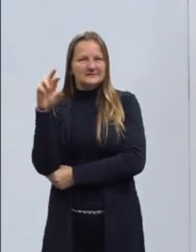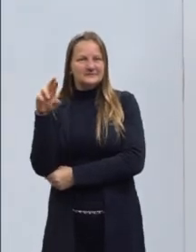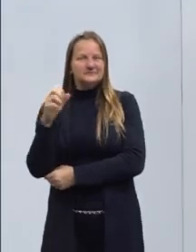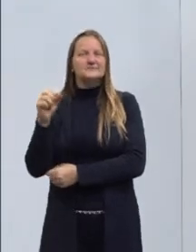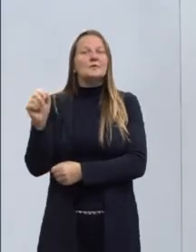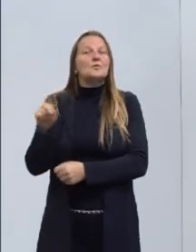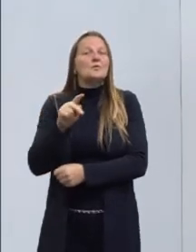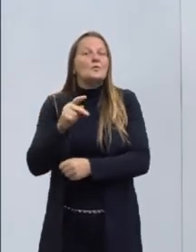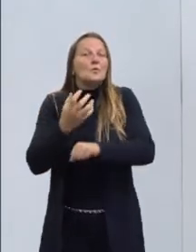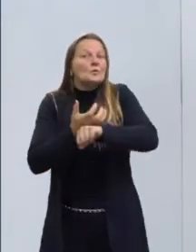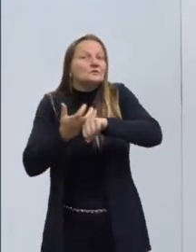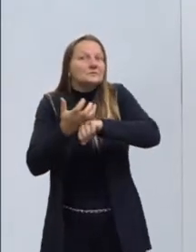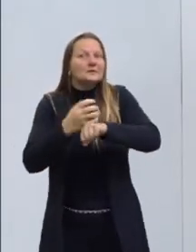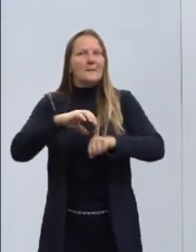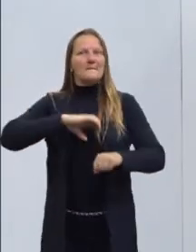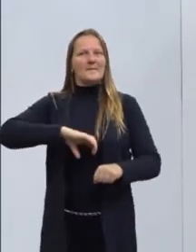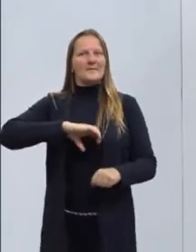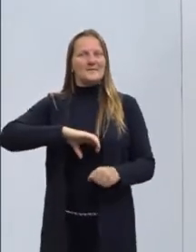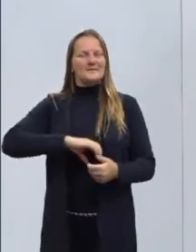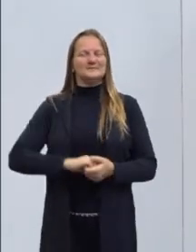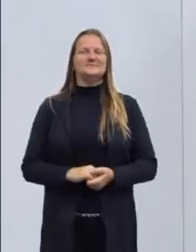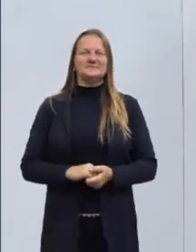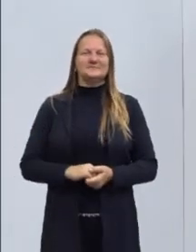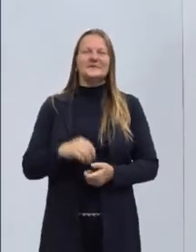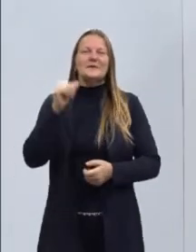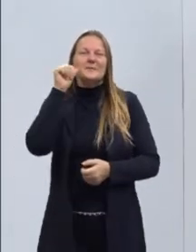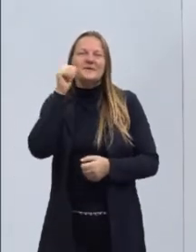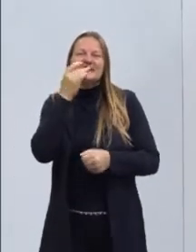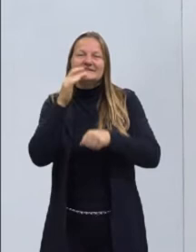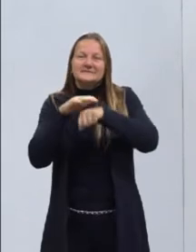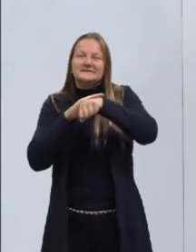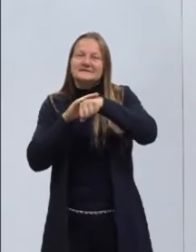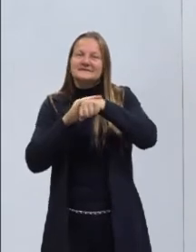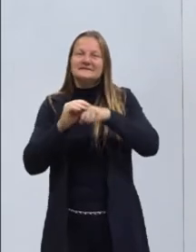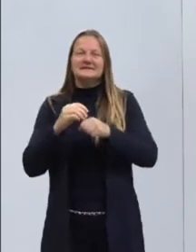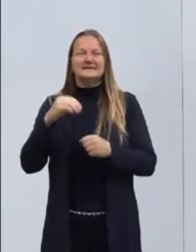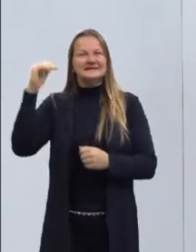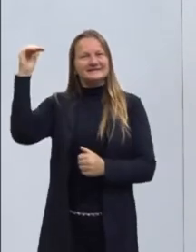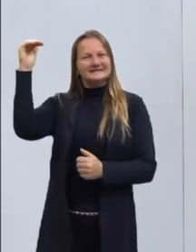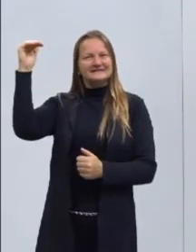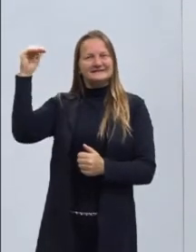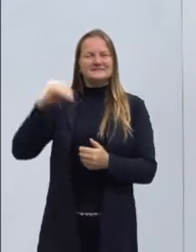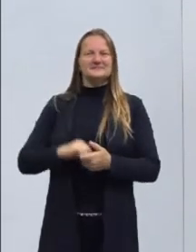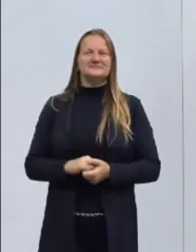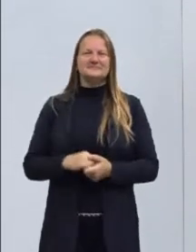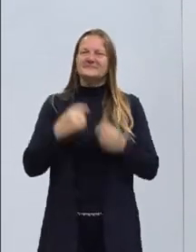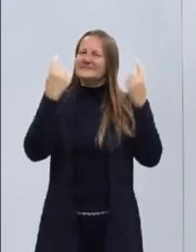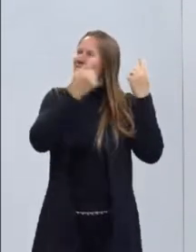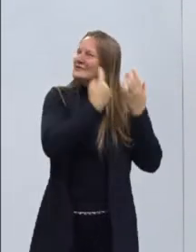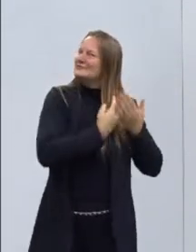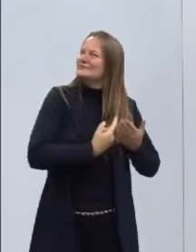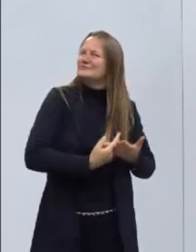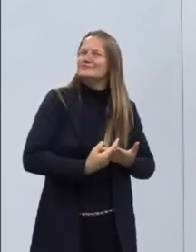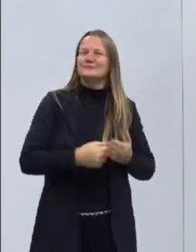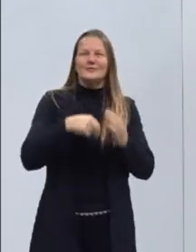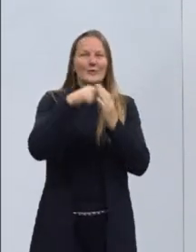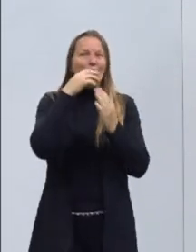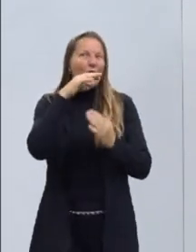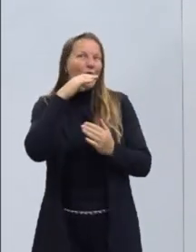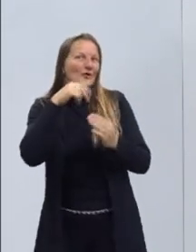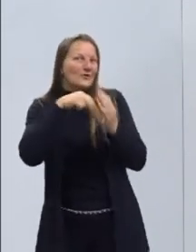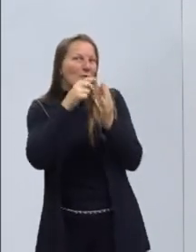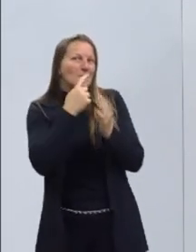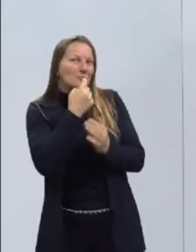componente curricular de língua portuguesa eu sou uma mulher branca de estatura média cabelos cacheados coloridos